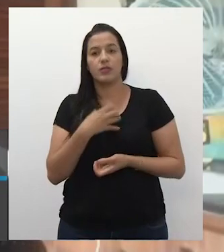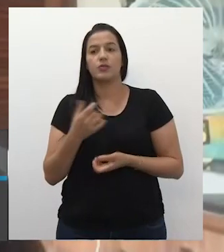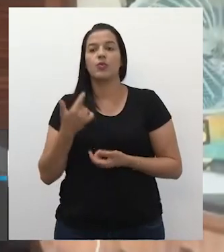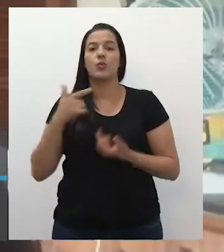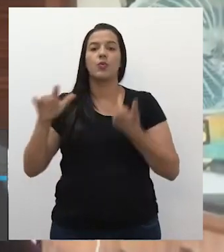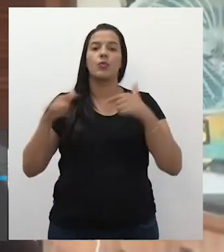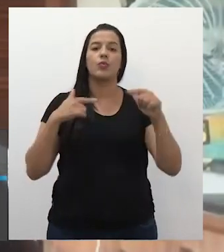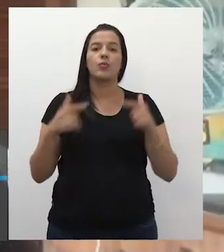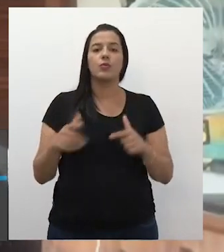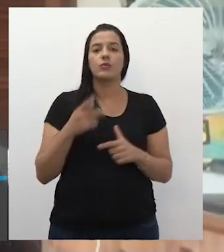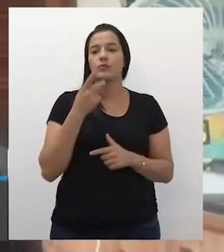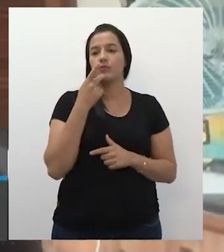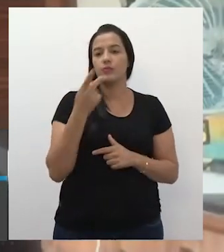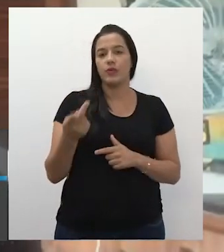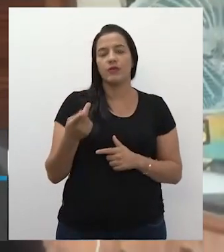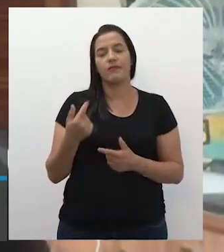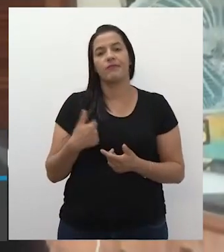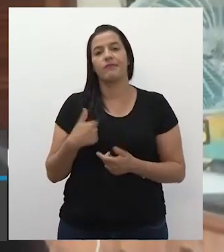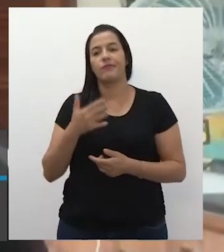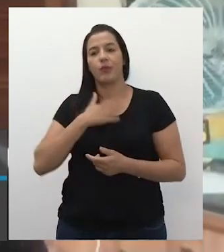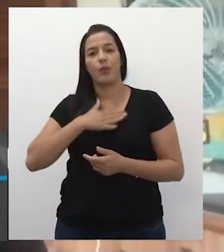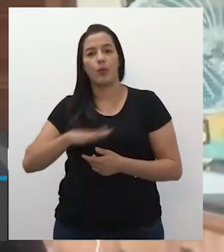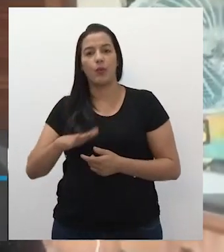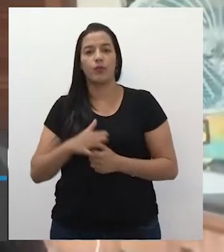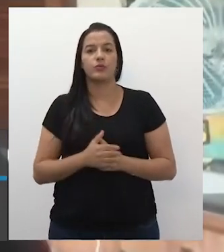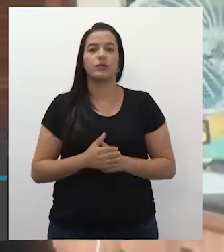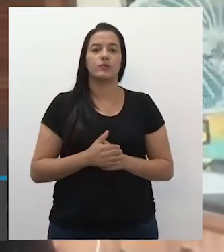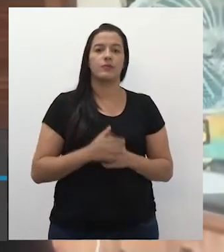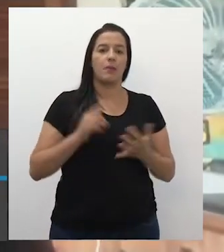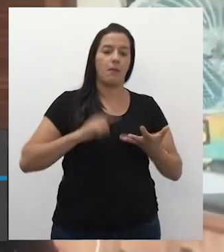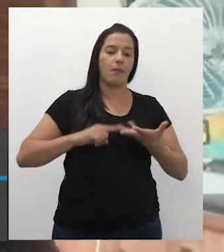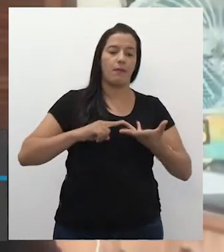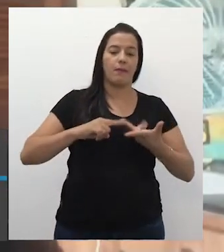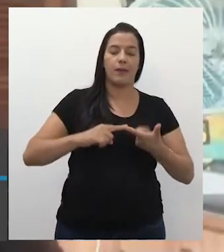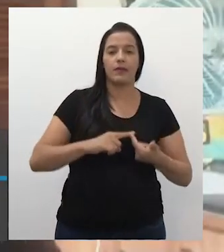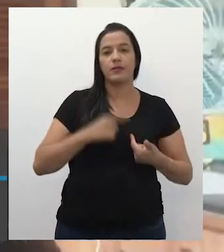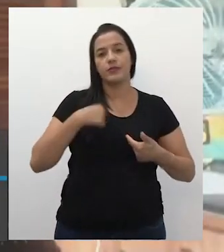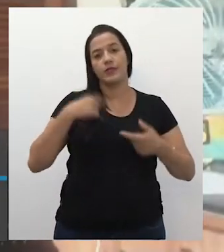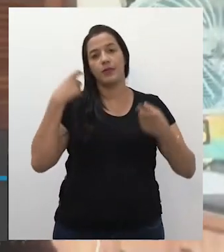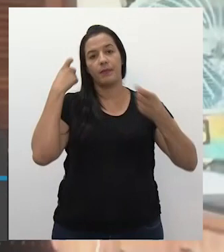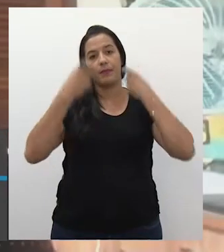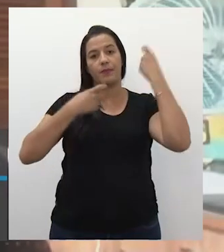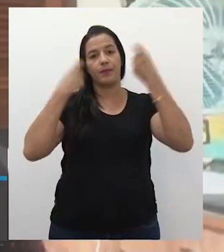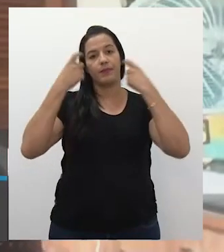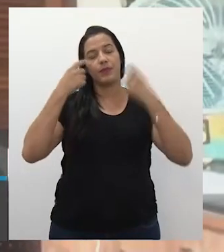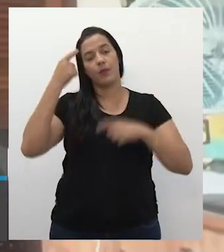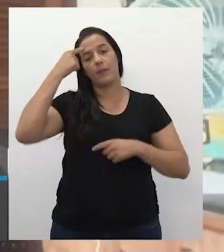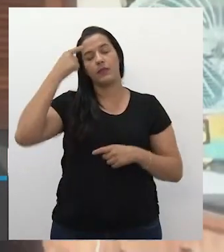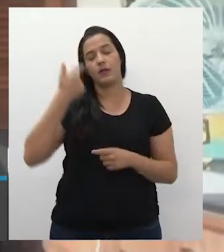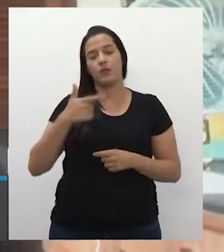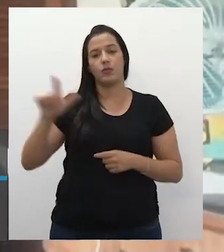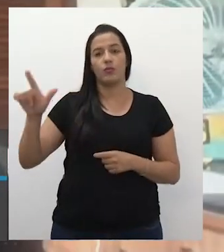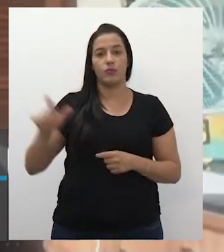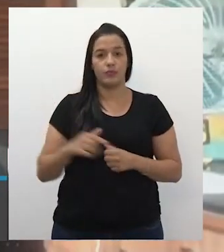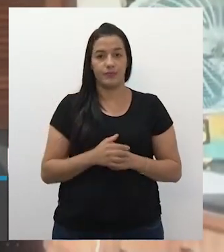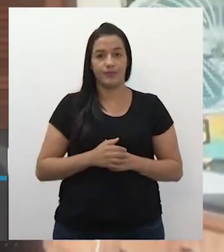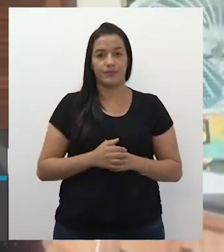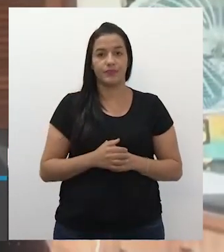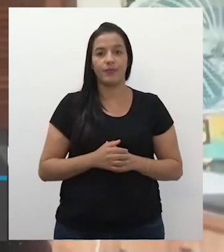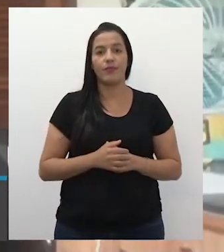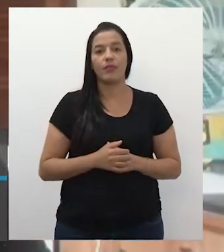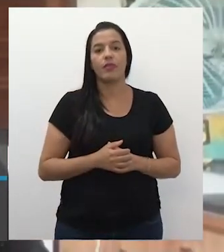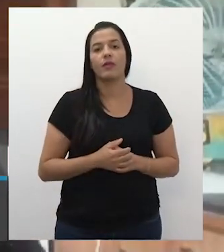vai achar que a gente é antipático, vai achar que a gente é isso. A gente tem sempre uma preocupação com o que o outro vai pensar. E aí, com